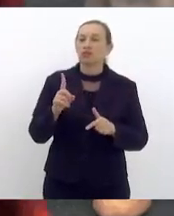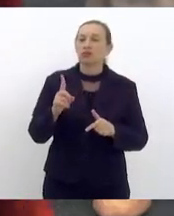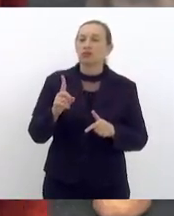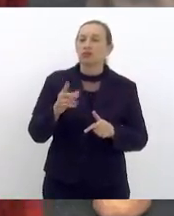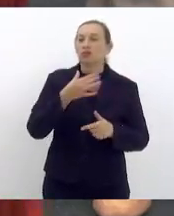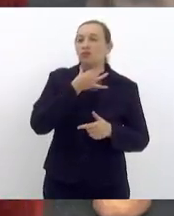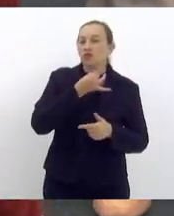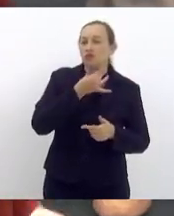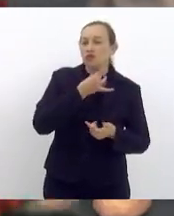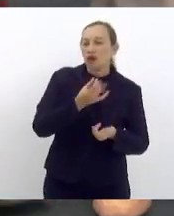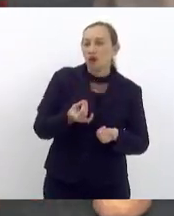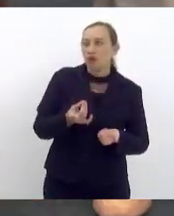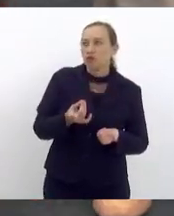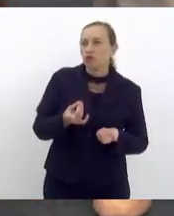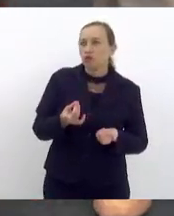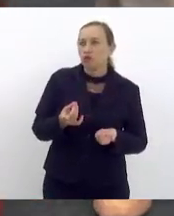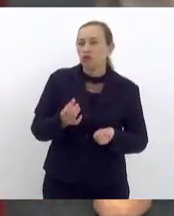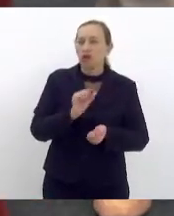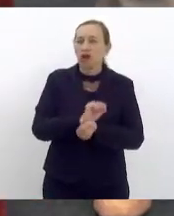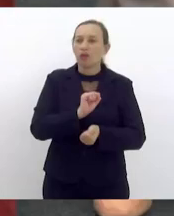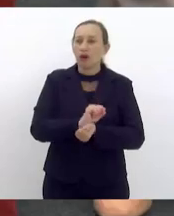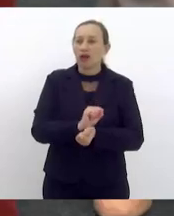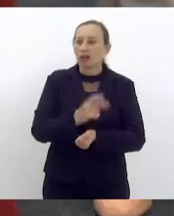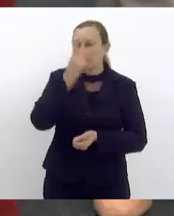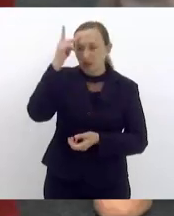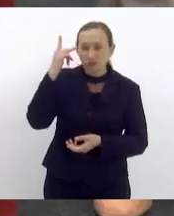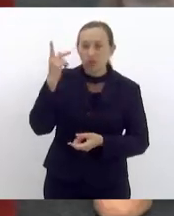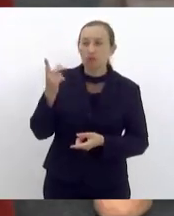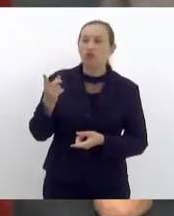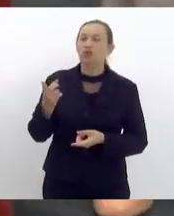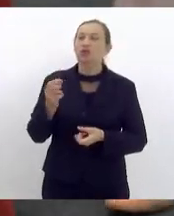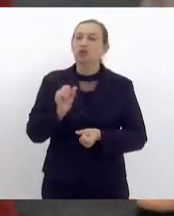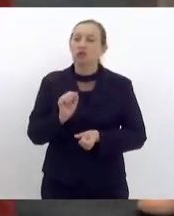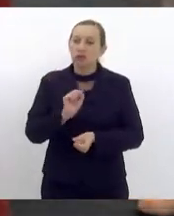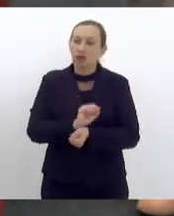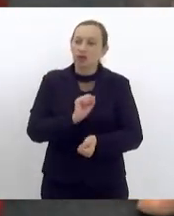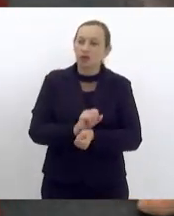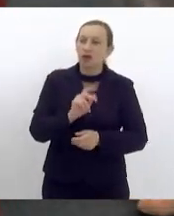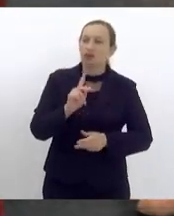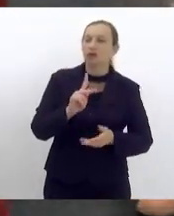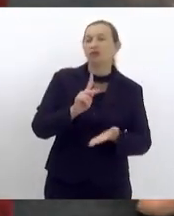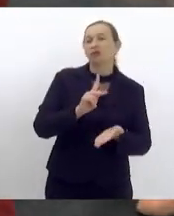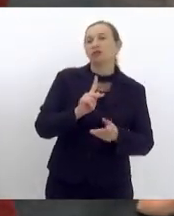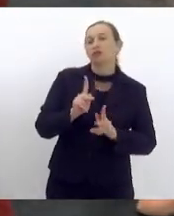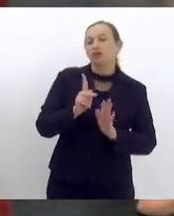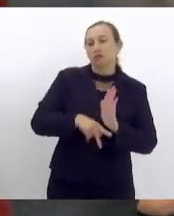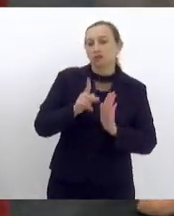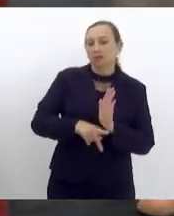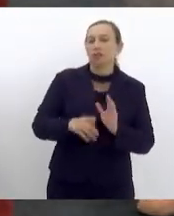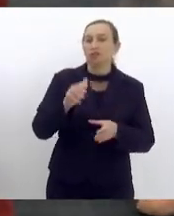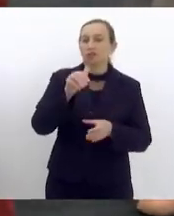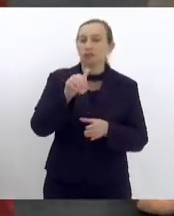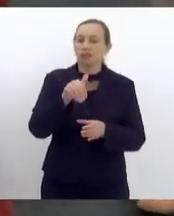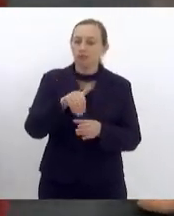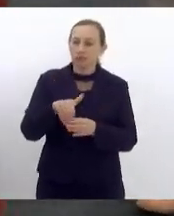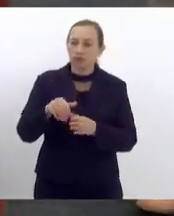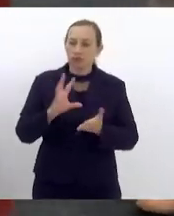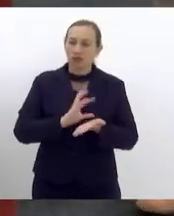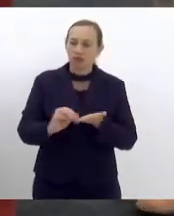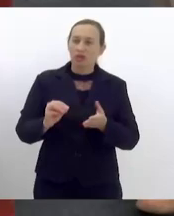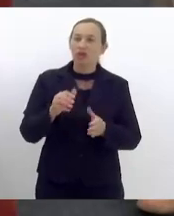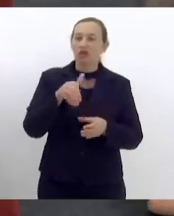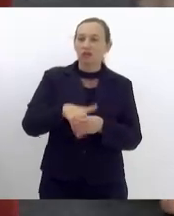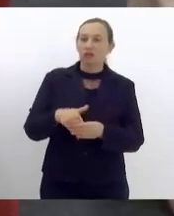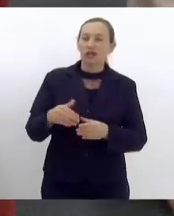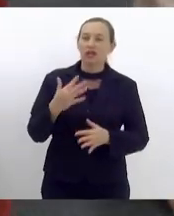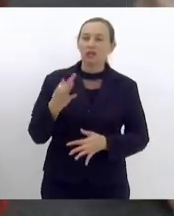para quem é espera que esses projetos venham a pa uta e que sejam votados em breve então só para que a